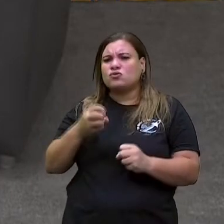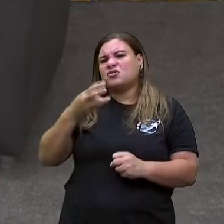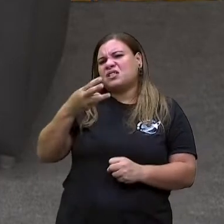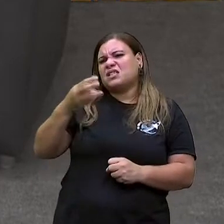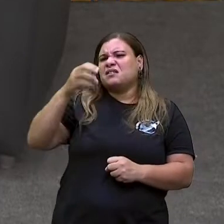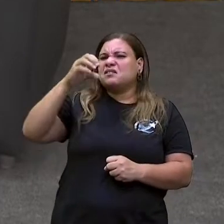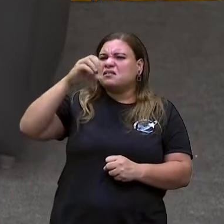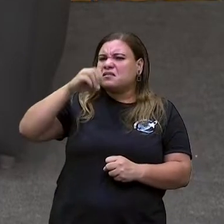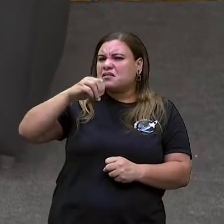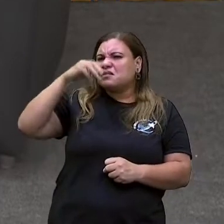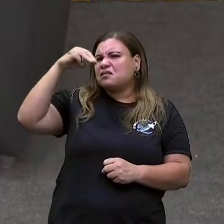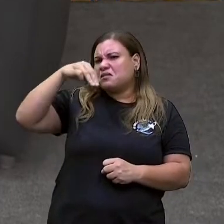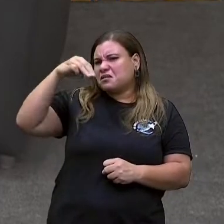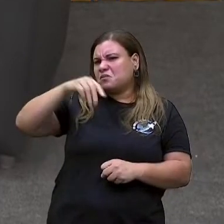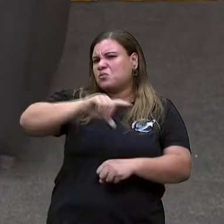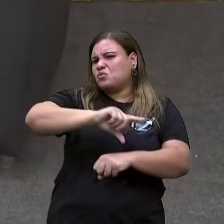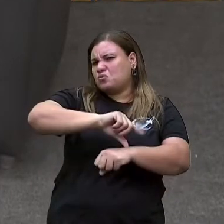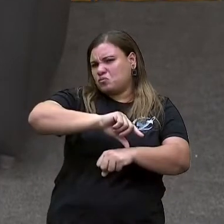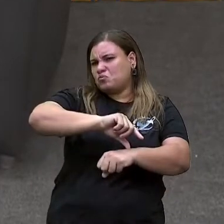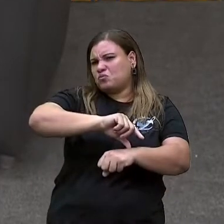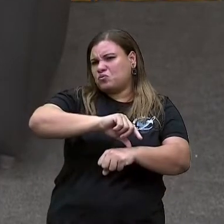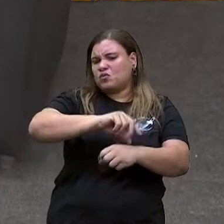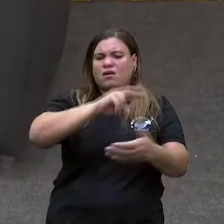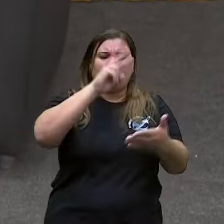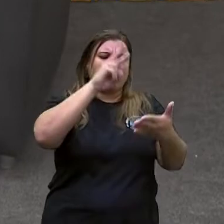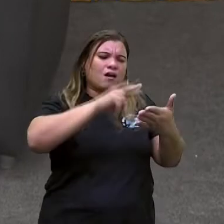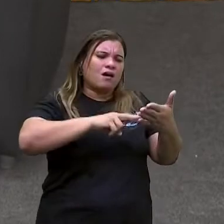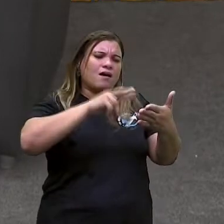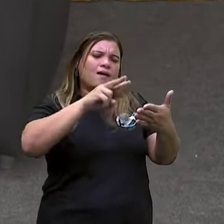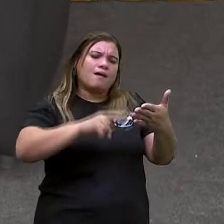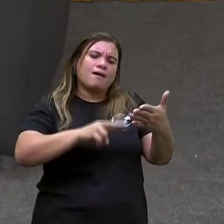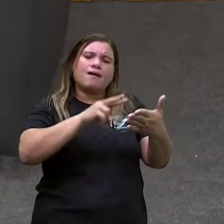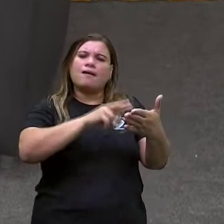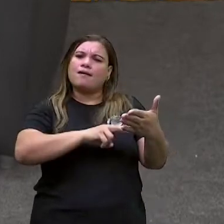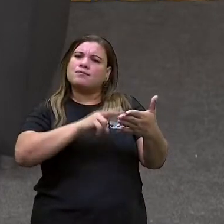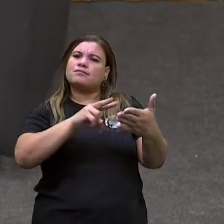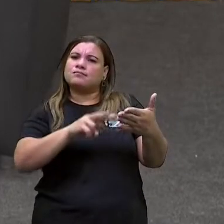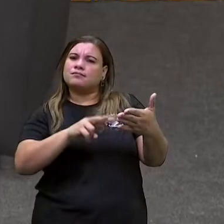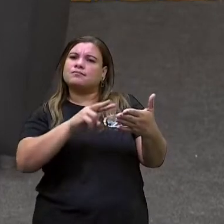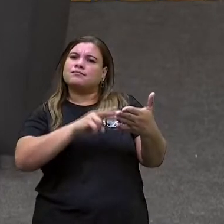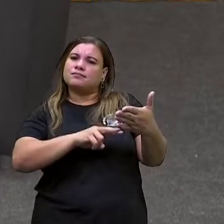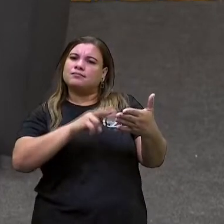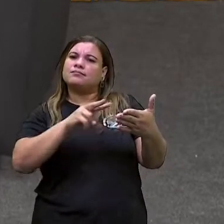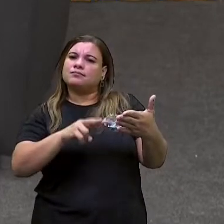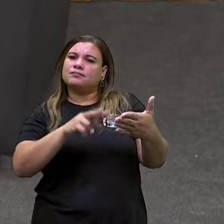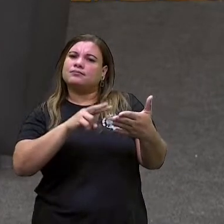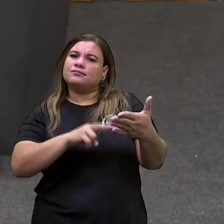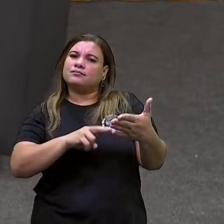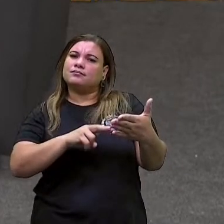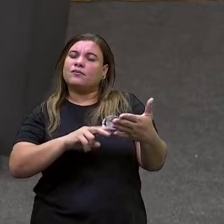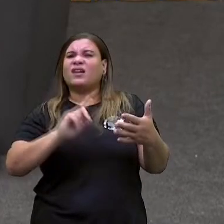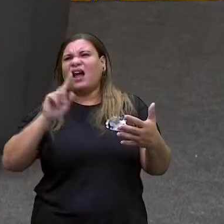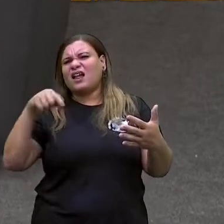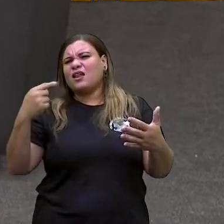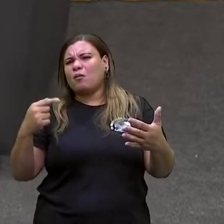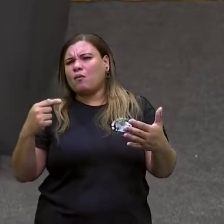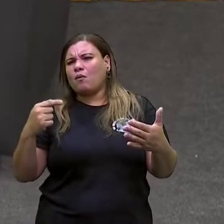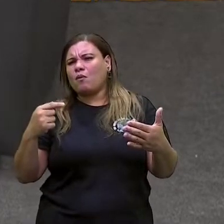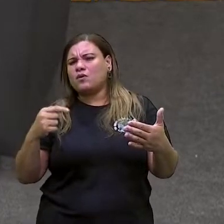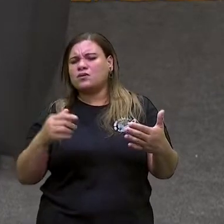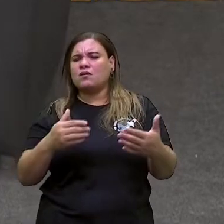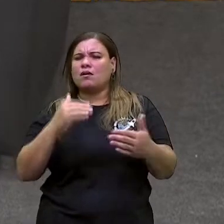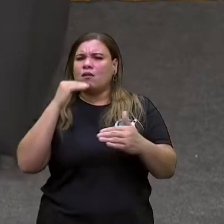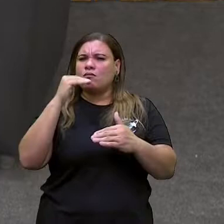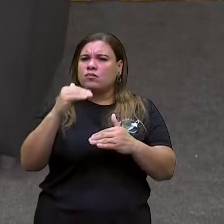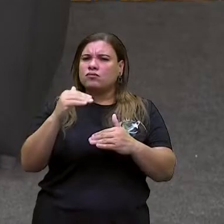Entendeu? Porque a leitura é como se você estivesse malhando o seu cérebro. Desculpa a linguagem, a figura que eu